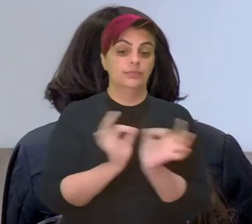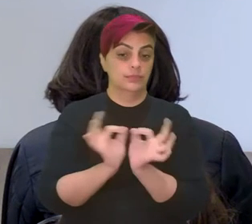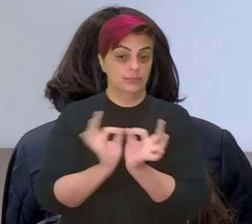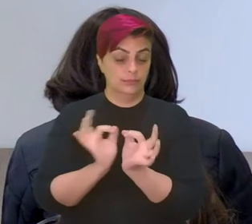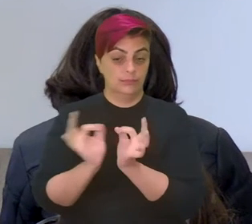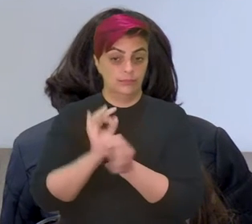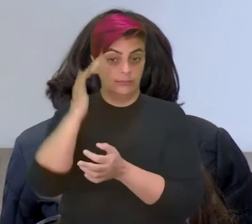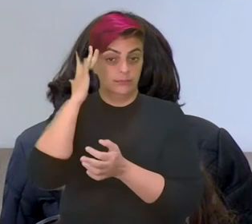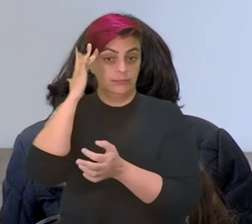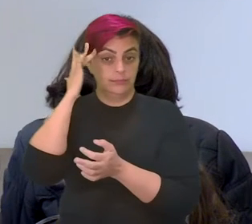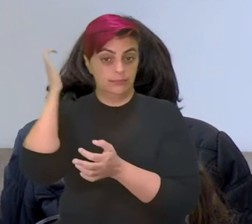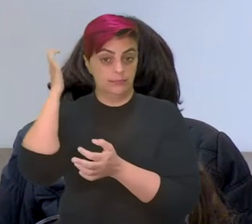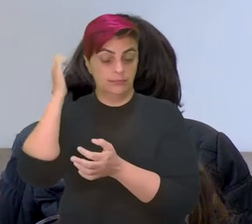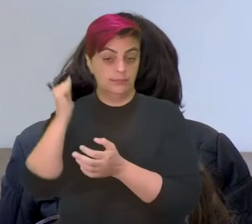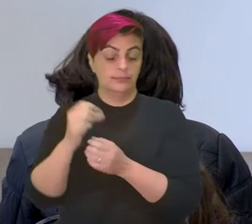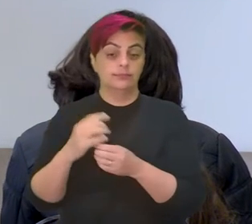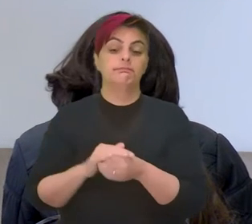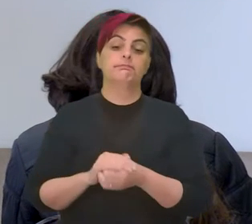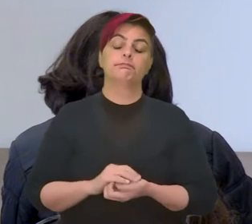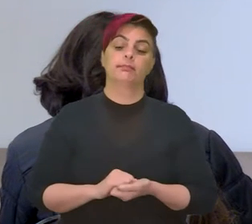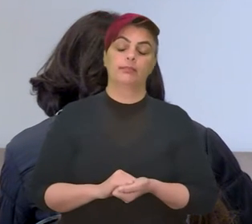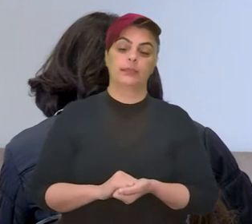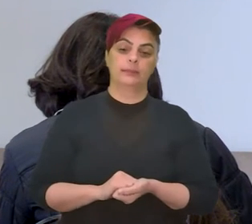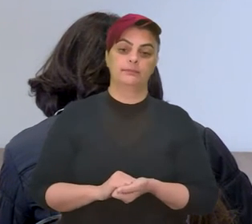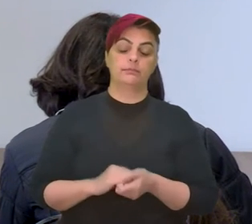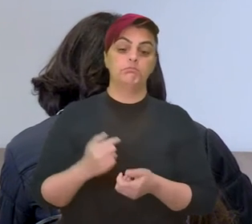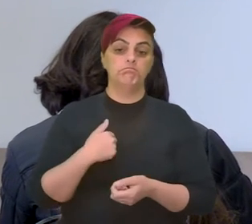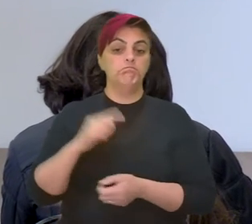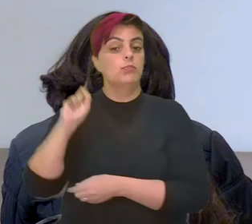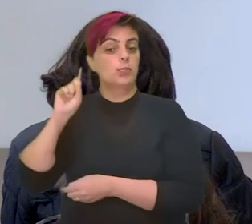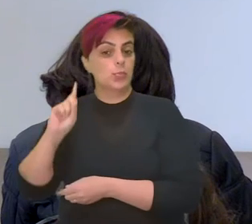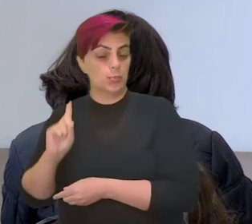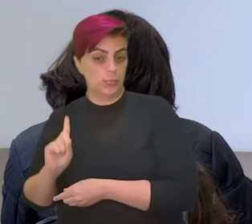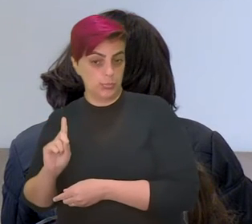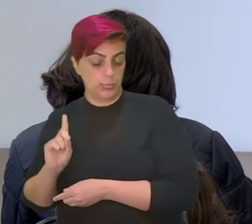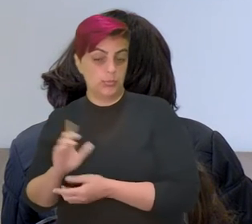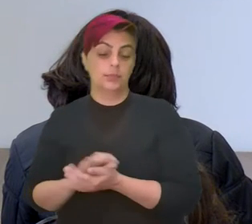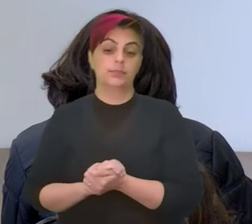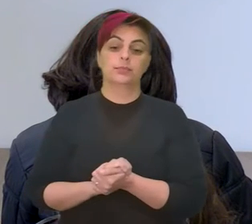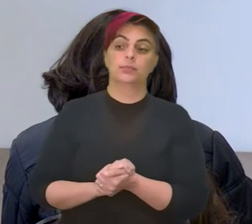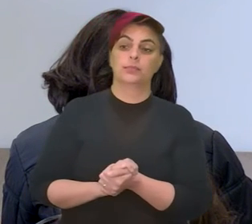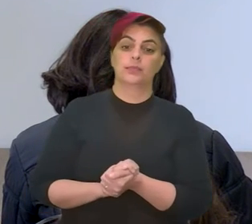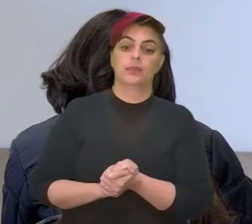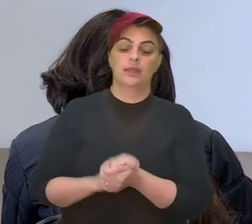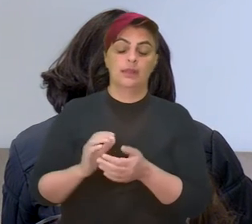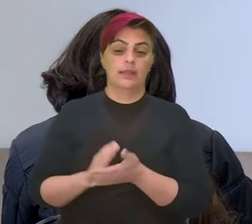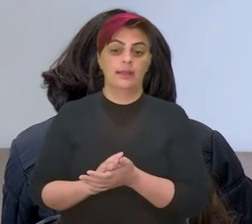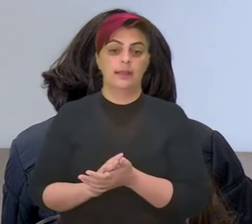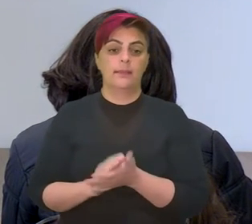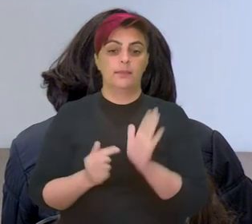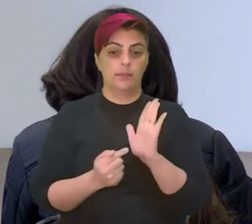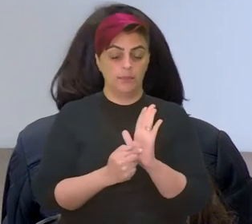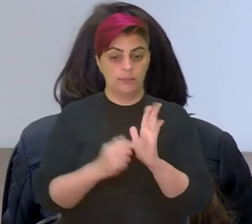dia 11, com a presença da professora Marilyn Stratton. Eu falo aqui como diretora editorial da UBU, que relançou a obra Os